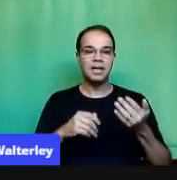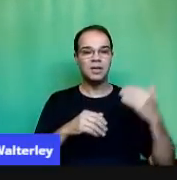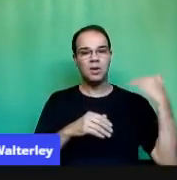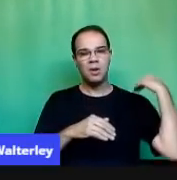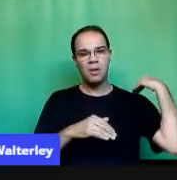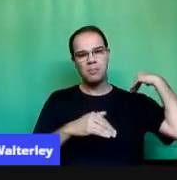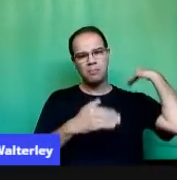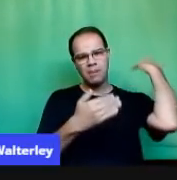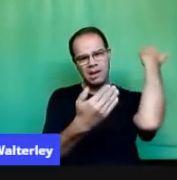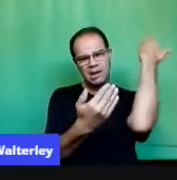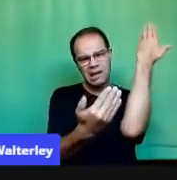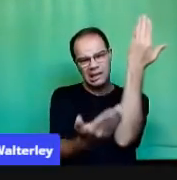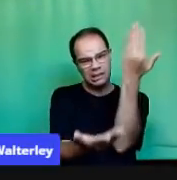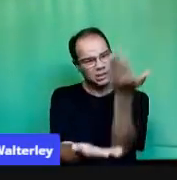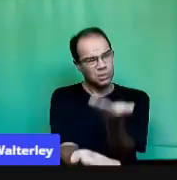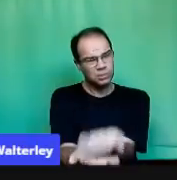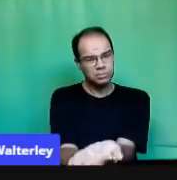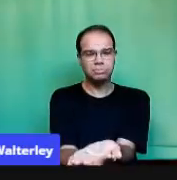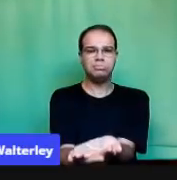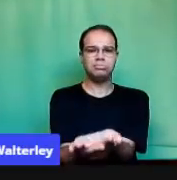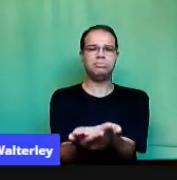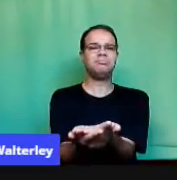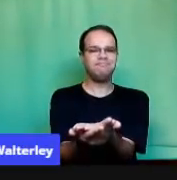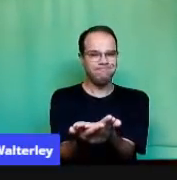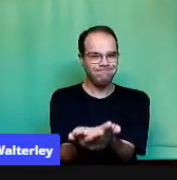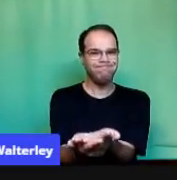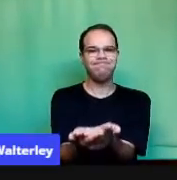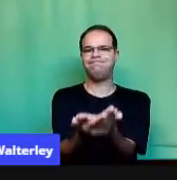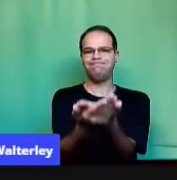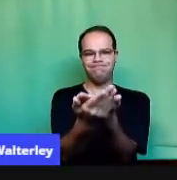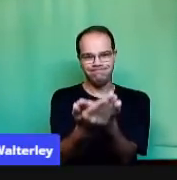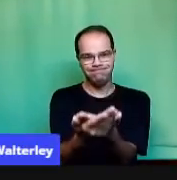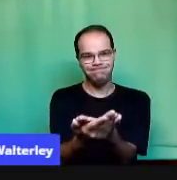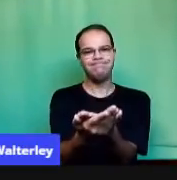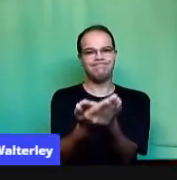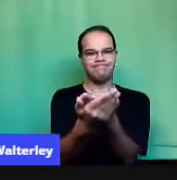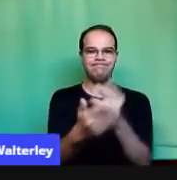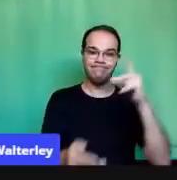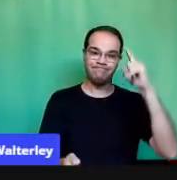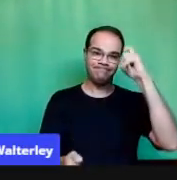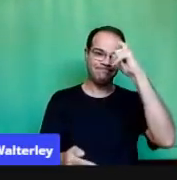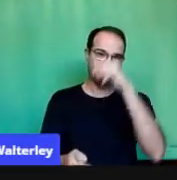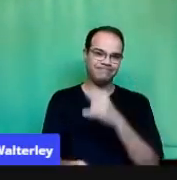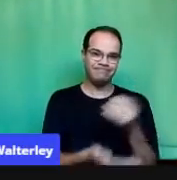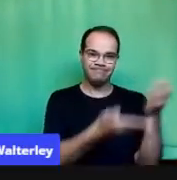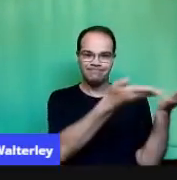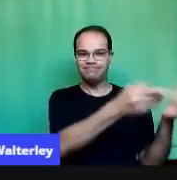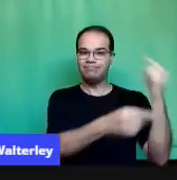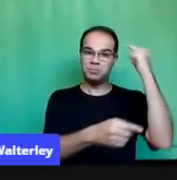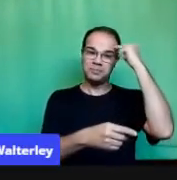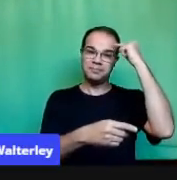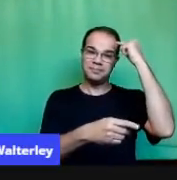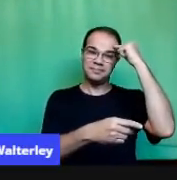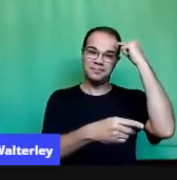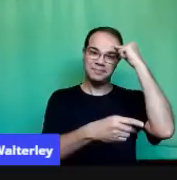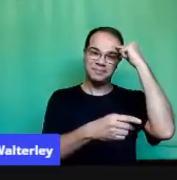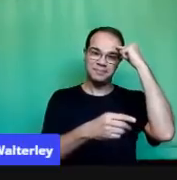Como que a arte surgiu na educação? É o primeiro aspecto que nós precisamos pensar. Lá em